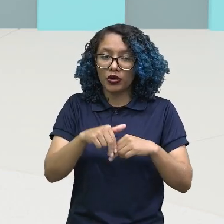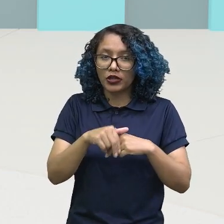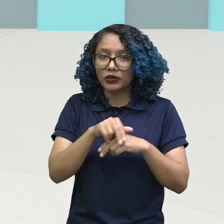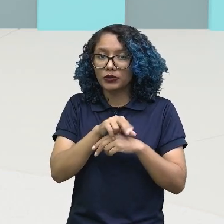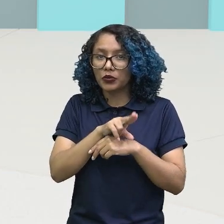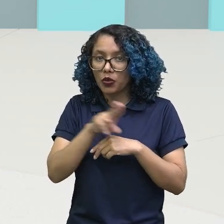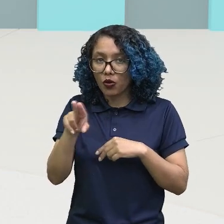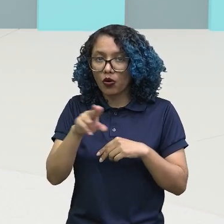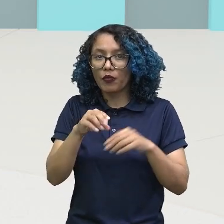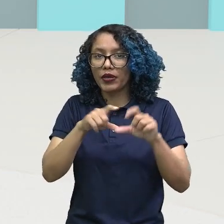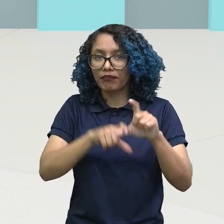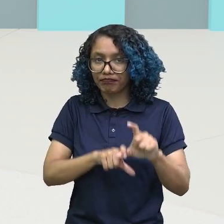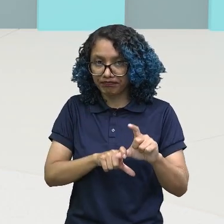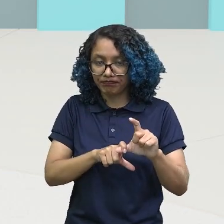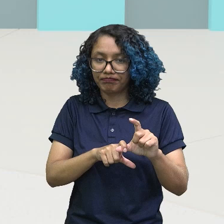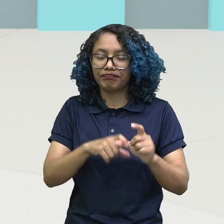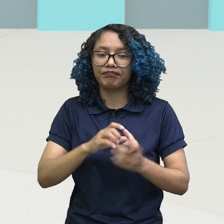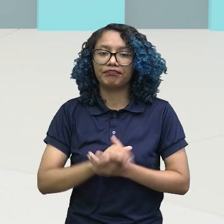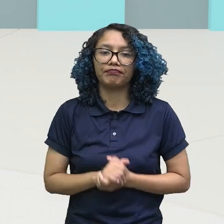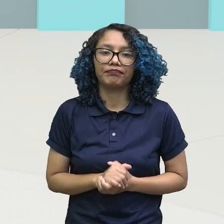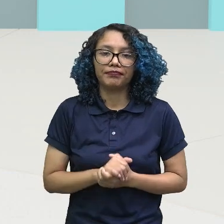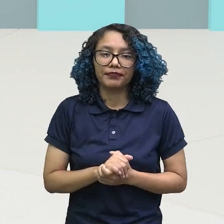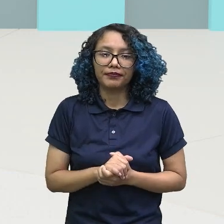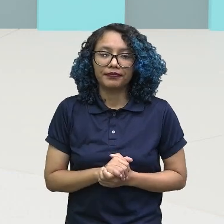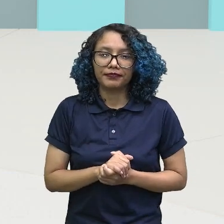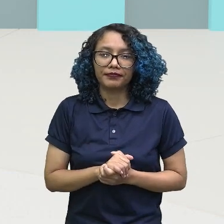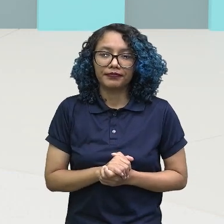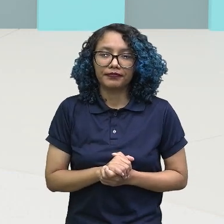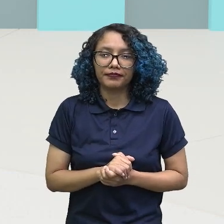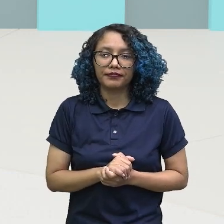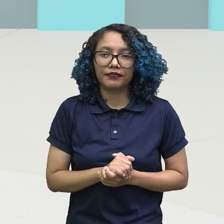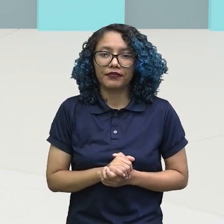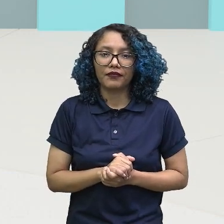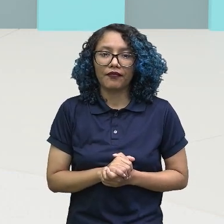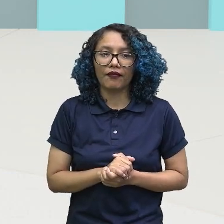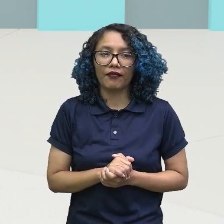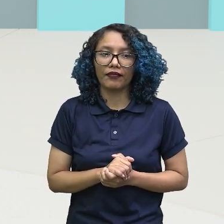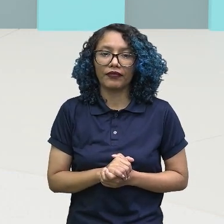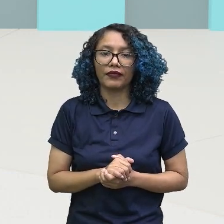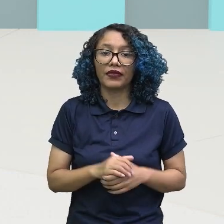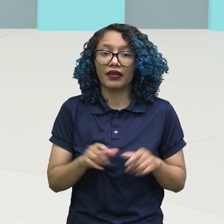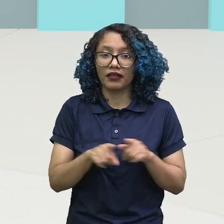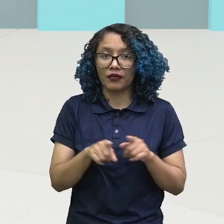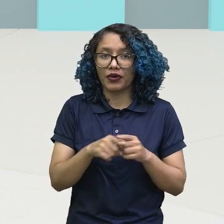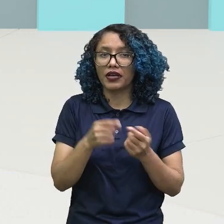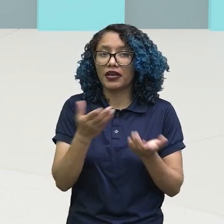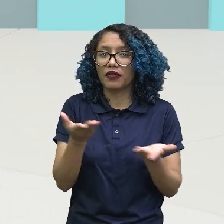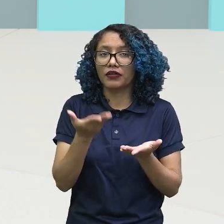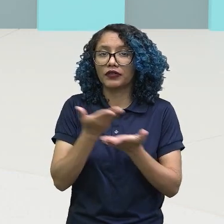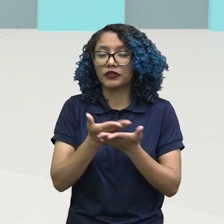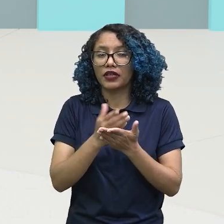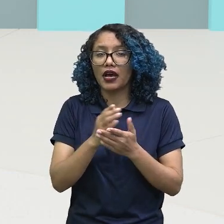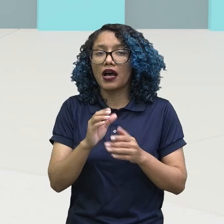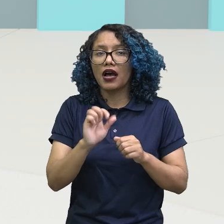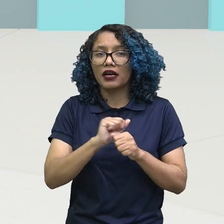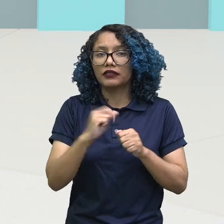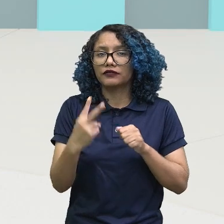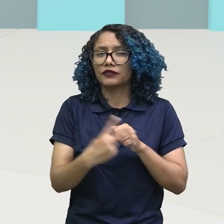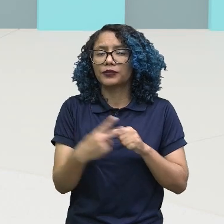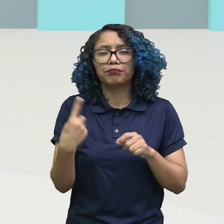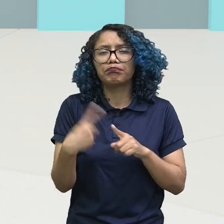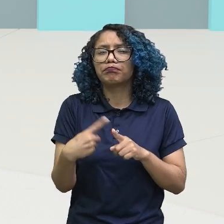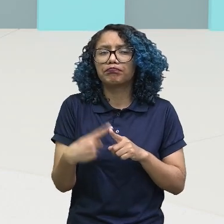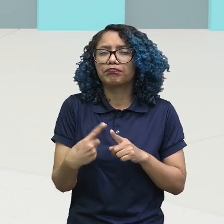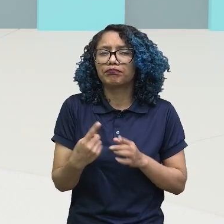de subordinadas. E agora, por que nós vamos estudar as adverbiais? Porque